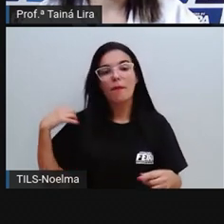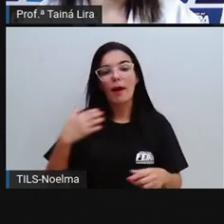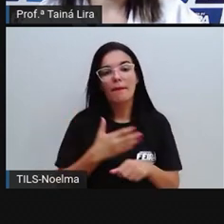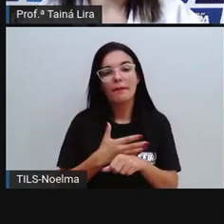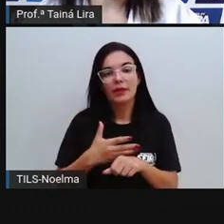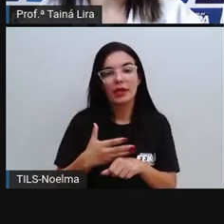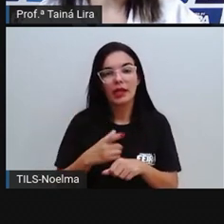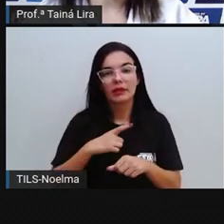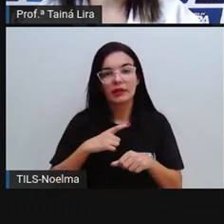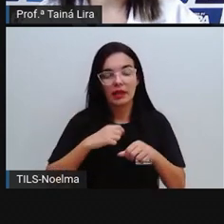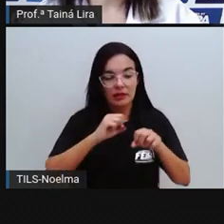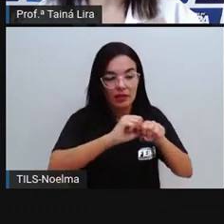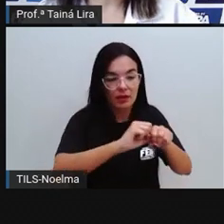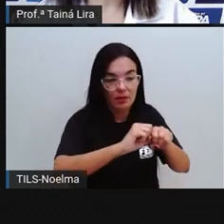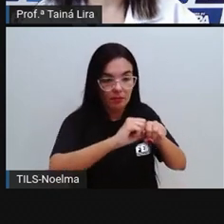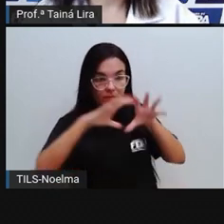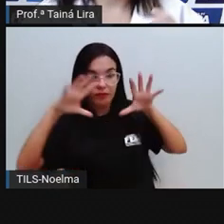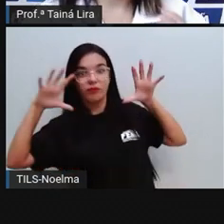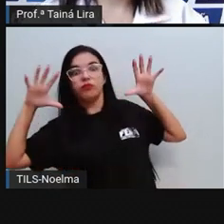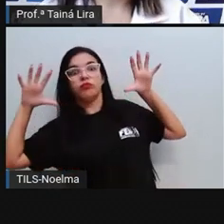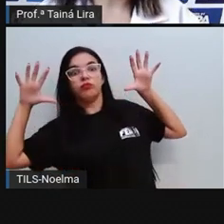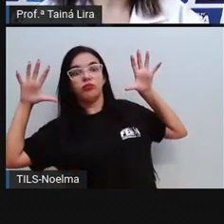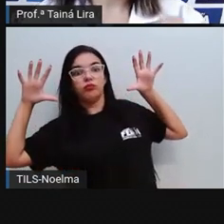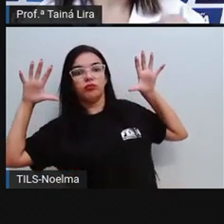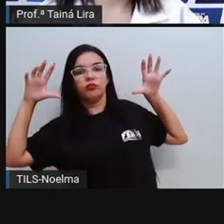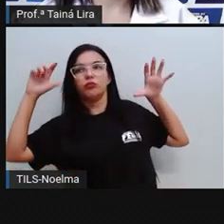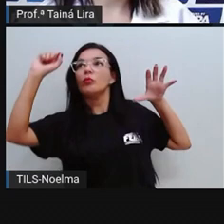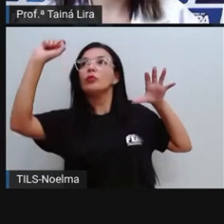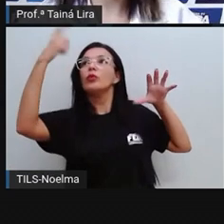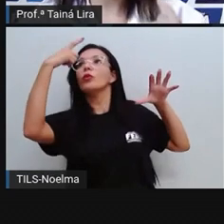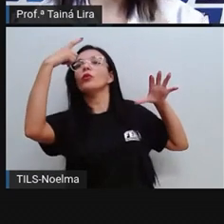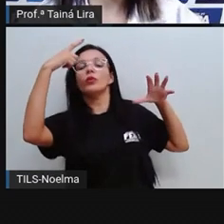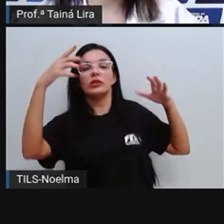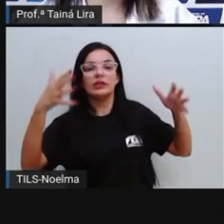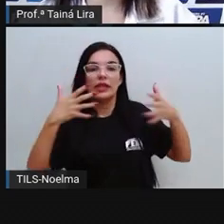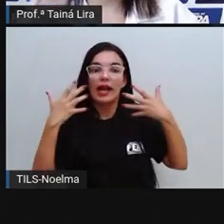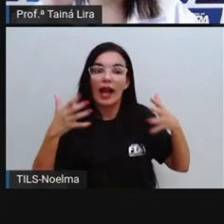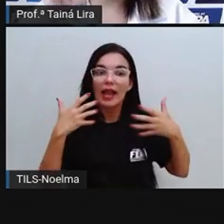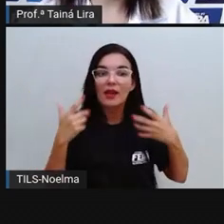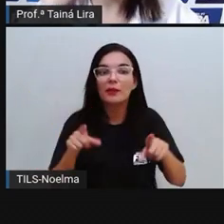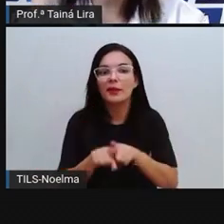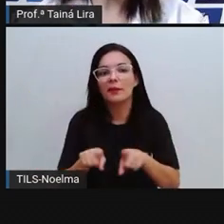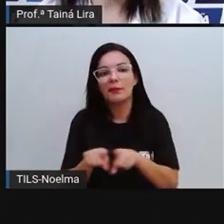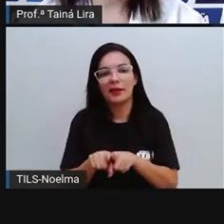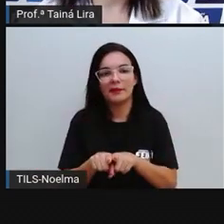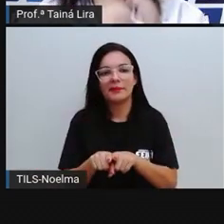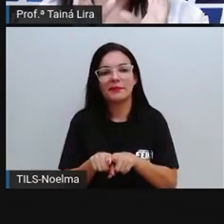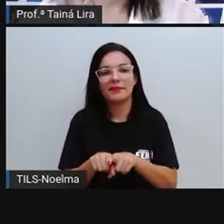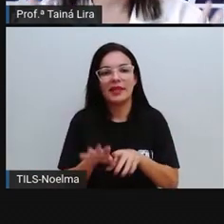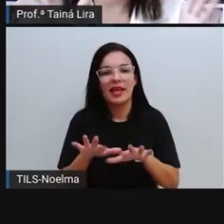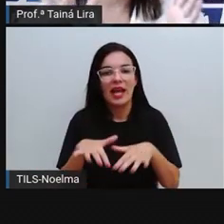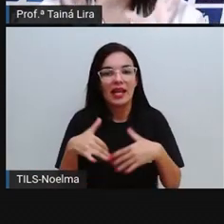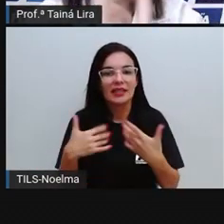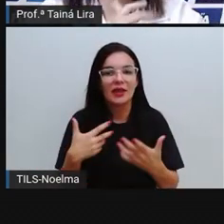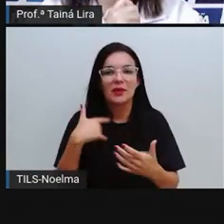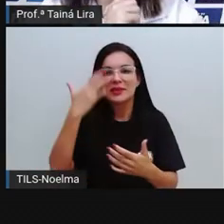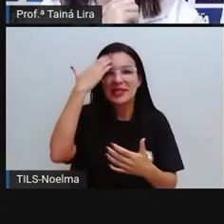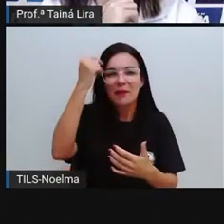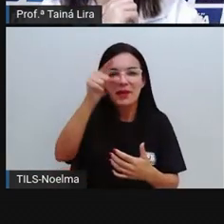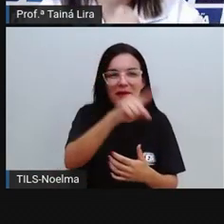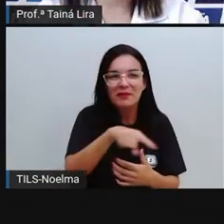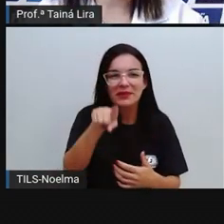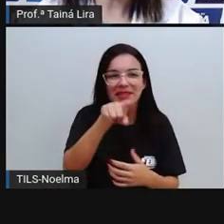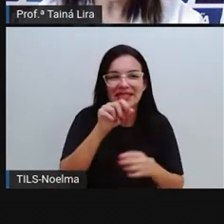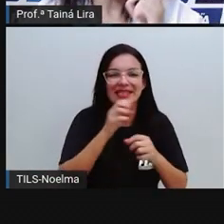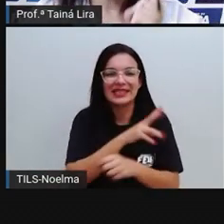ambiente a luz e o calor. Então, exatamente isso que aconteceu no segundo ano. Poxa, eu sabia que o segundo ano ia conseguir